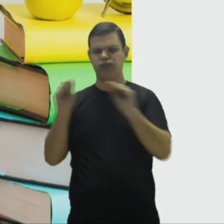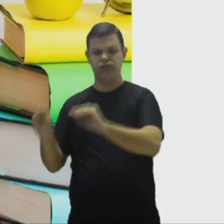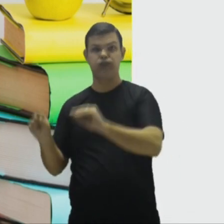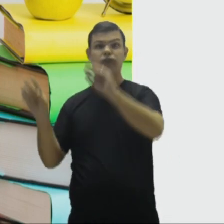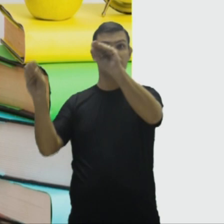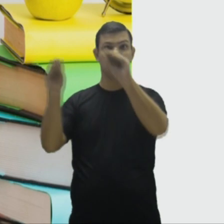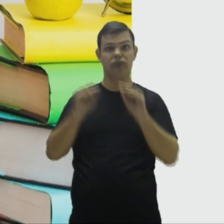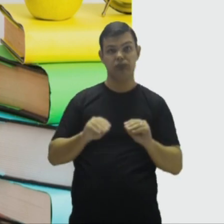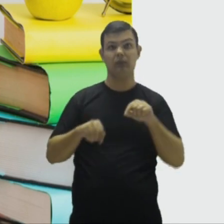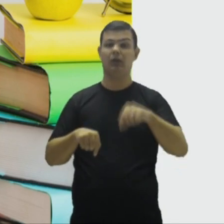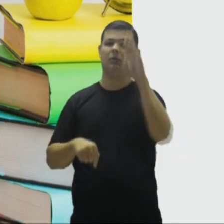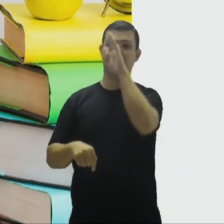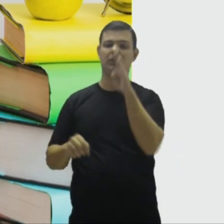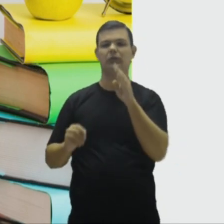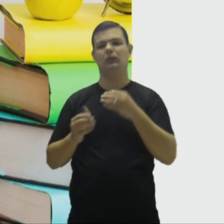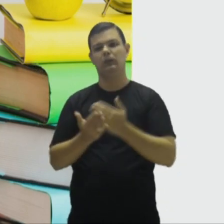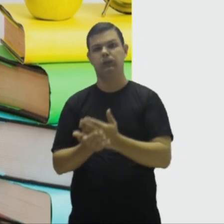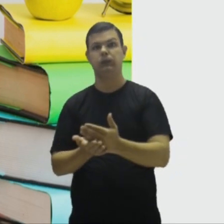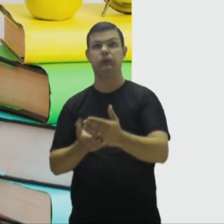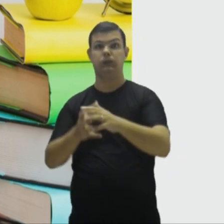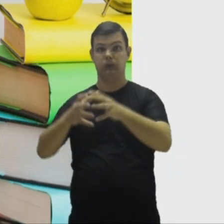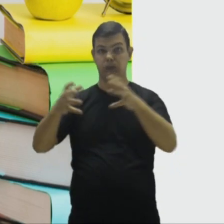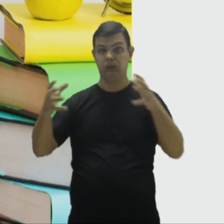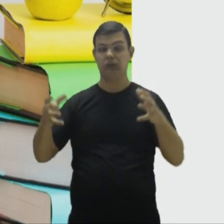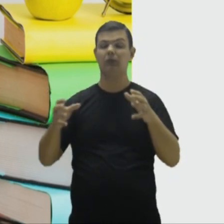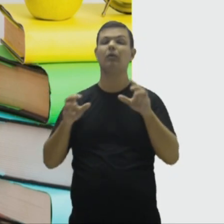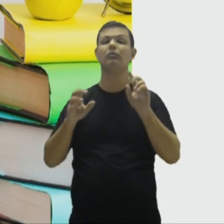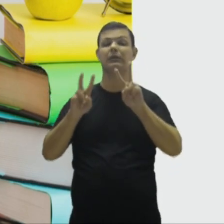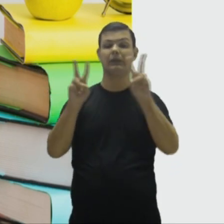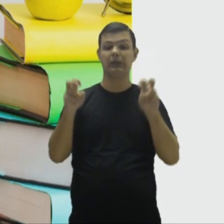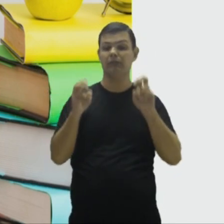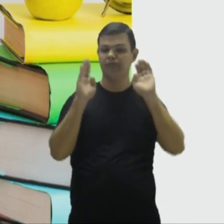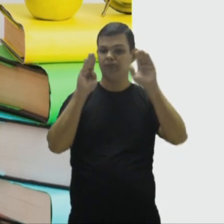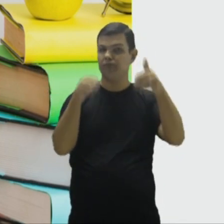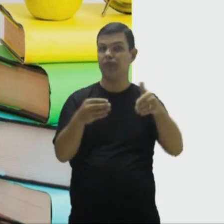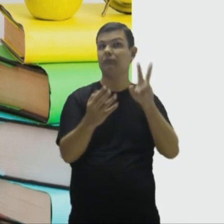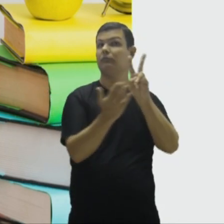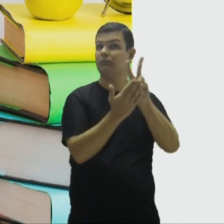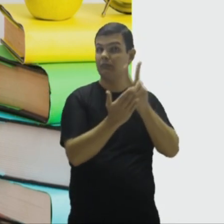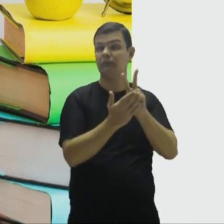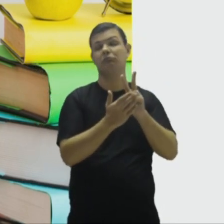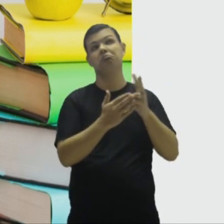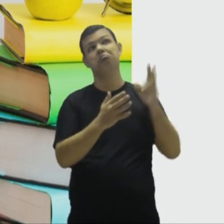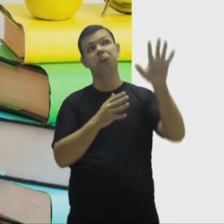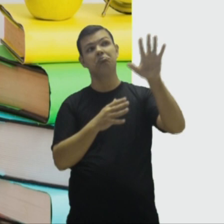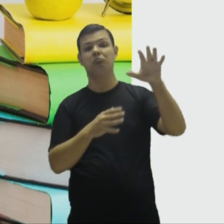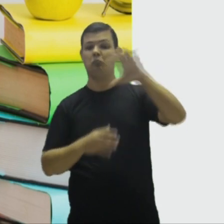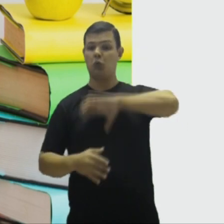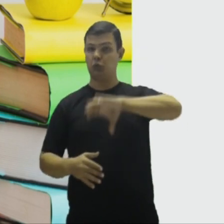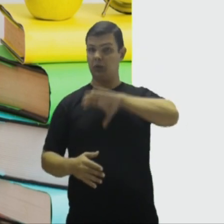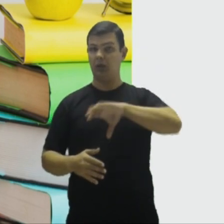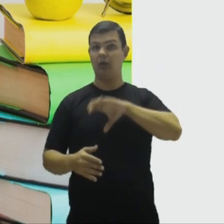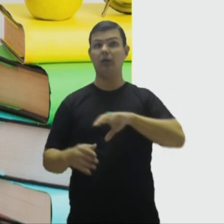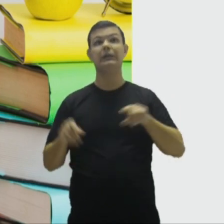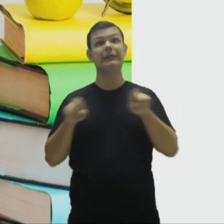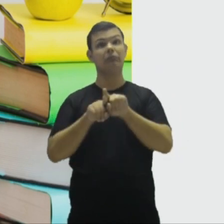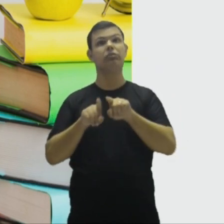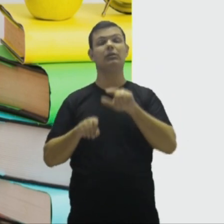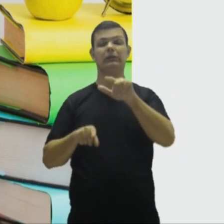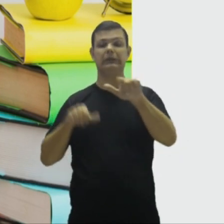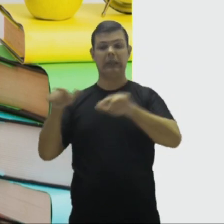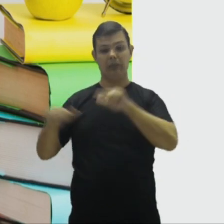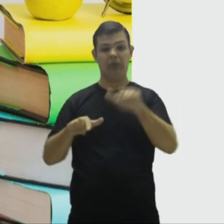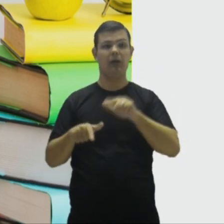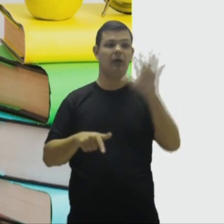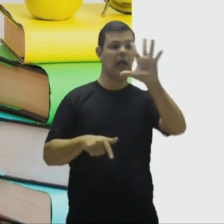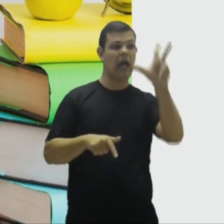Brasil, que especifica sobre os grupos indígenas, a presença portuguesa e a diáspora dos africanos, que